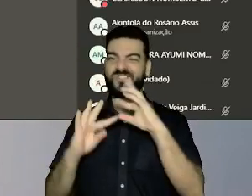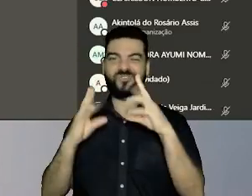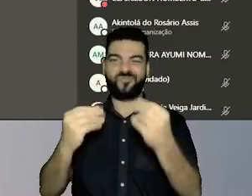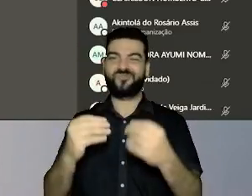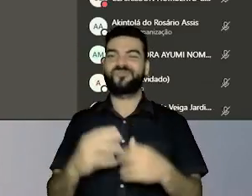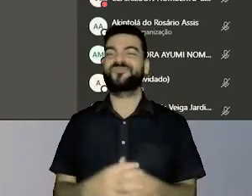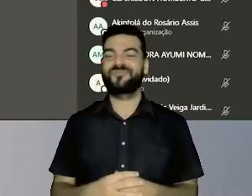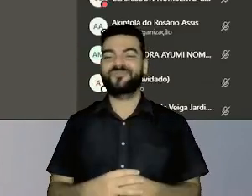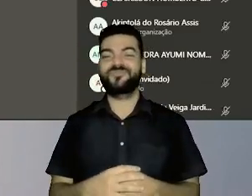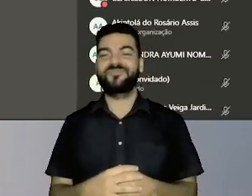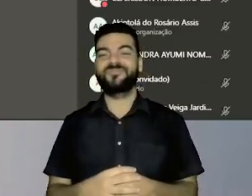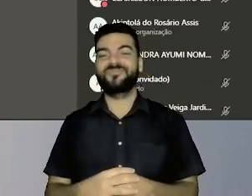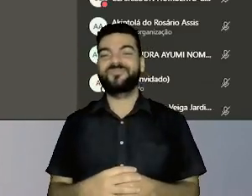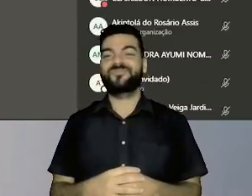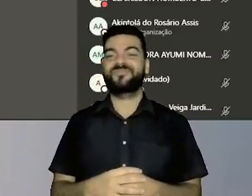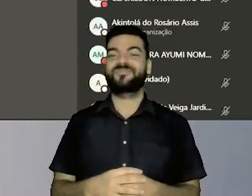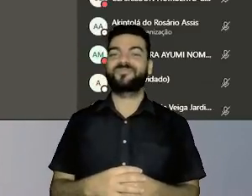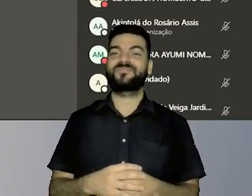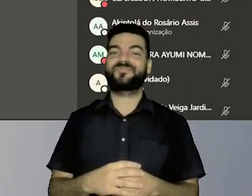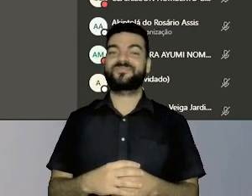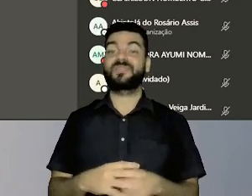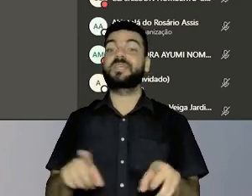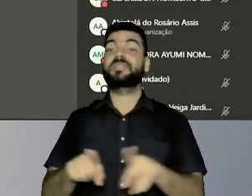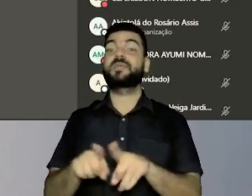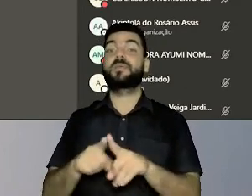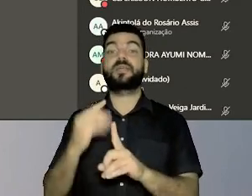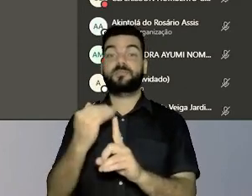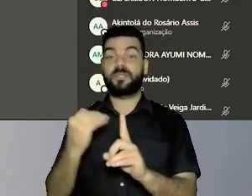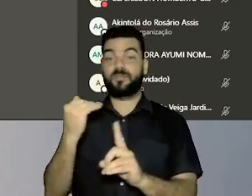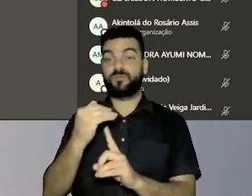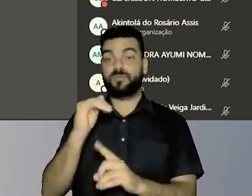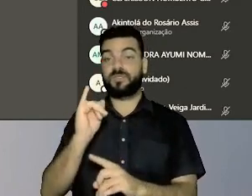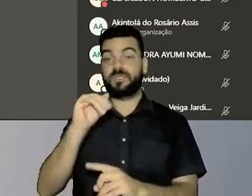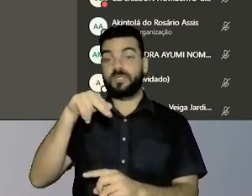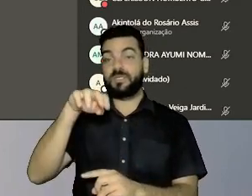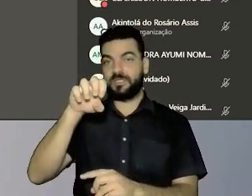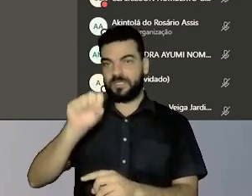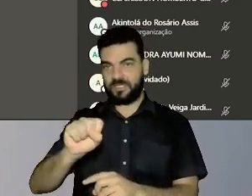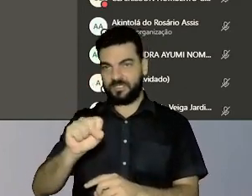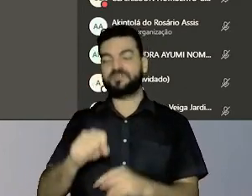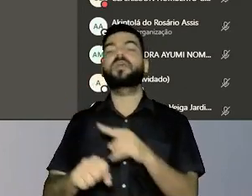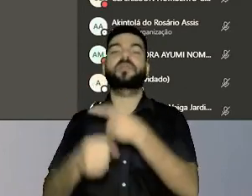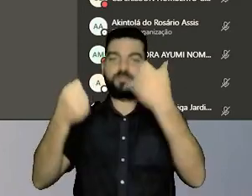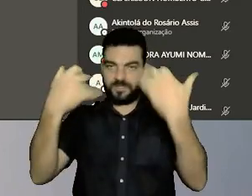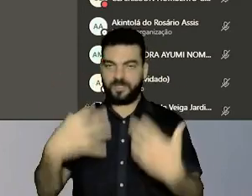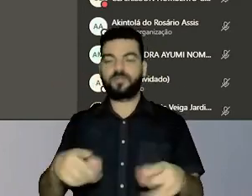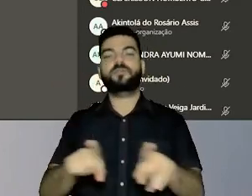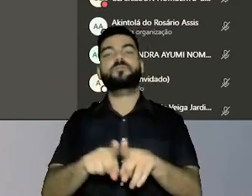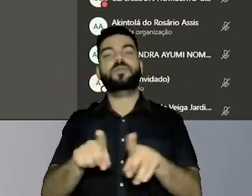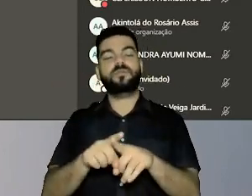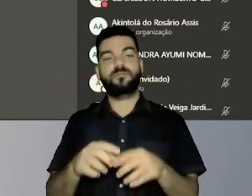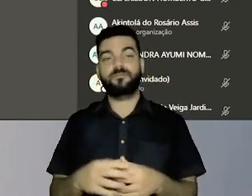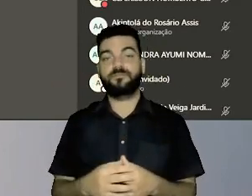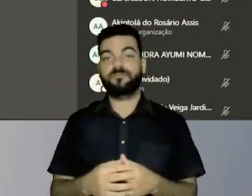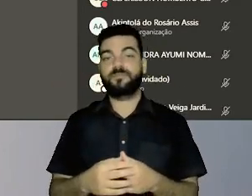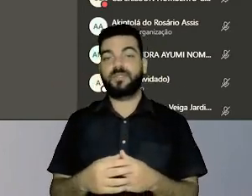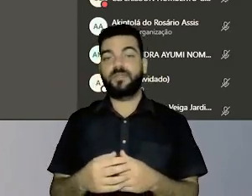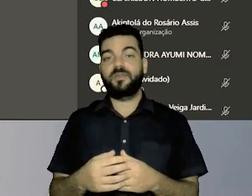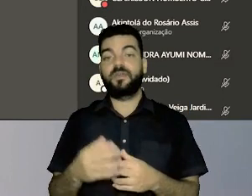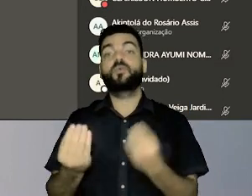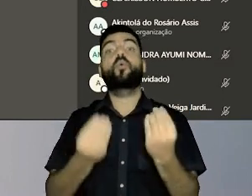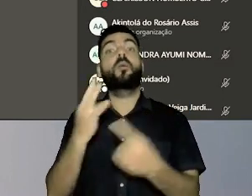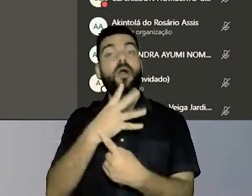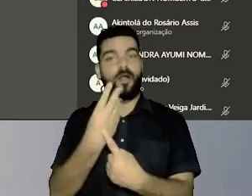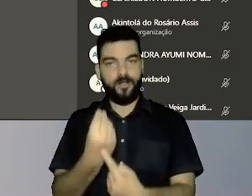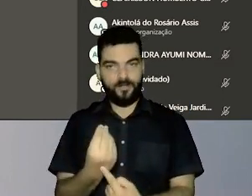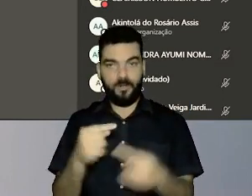nós. Nós temos aqui a desembargadora Inês Virgínia também, que vai falar de arte para nós e